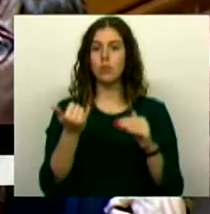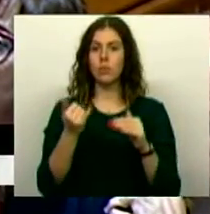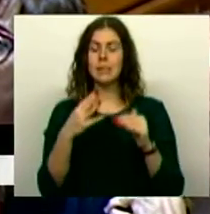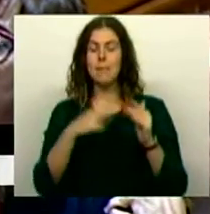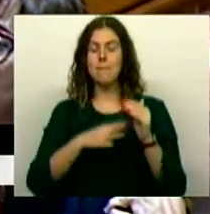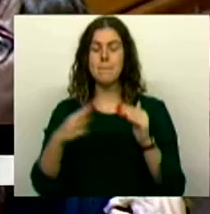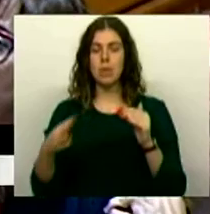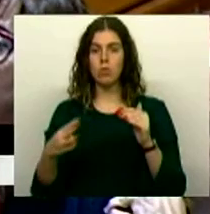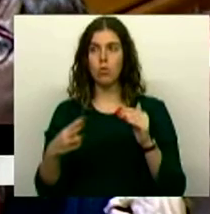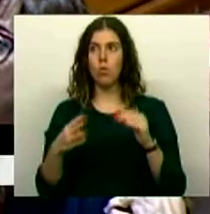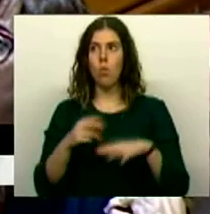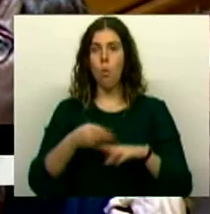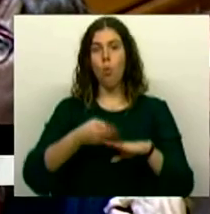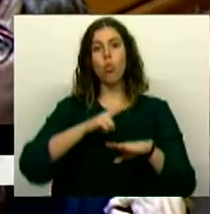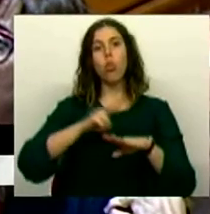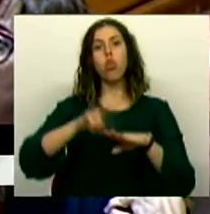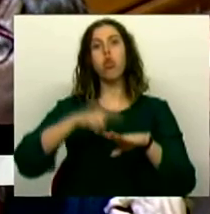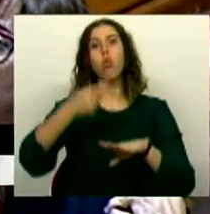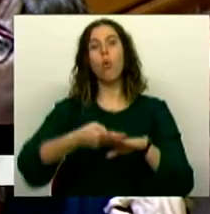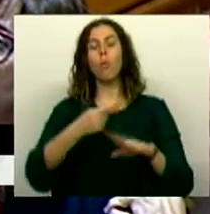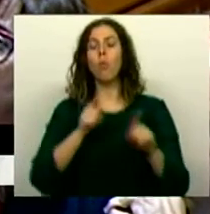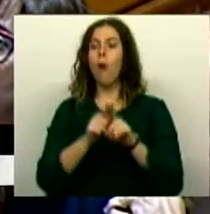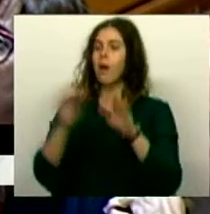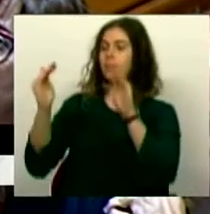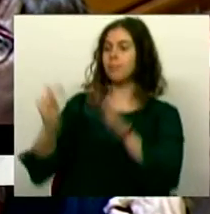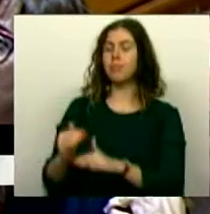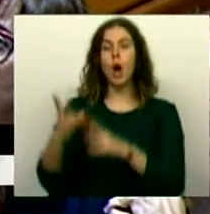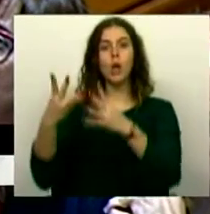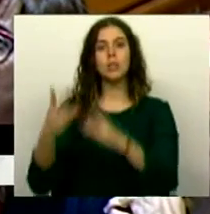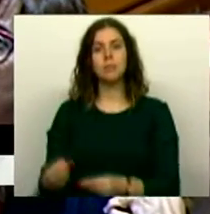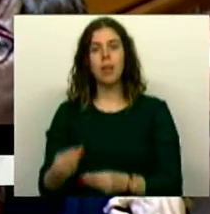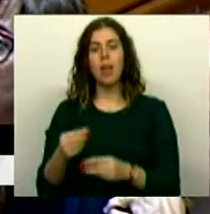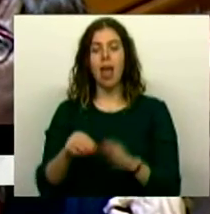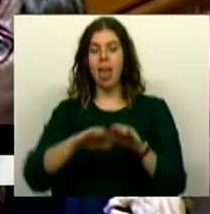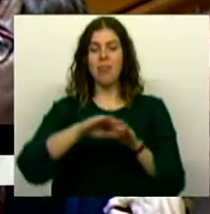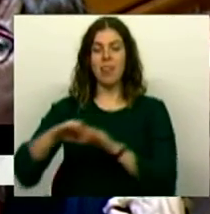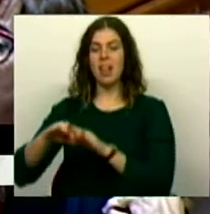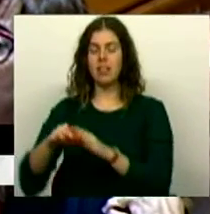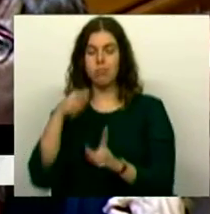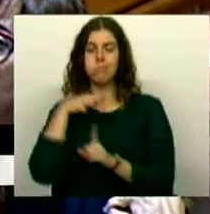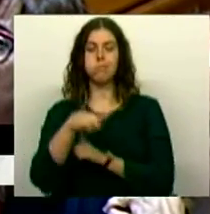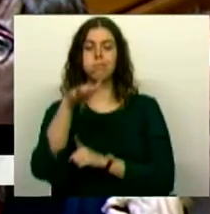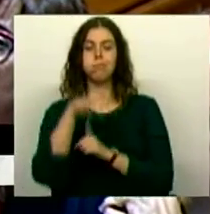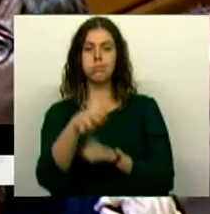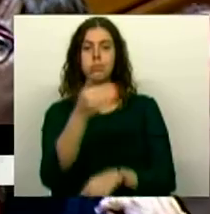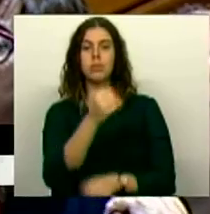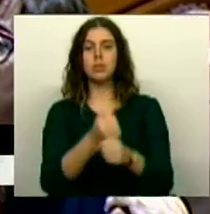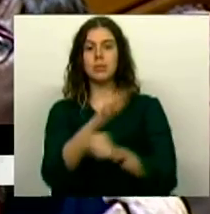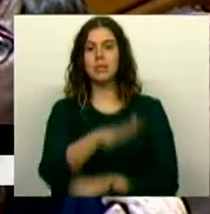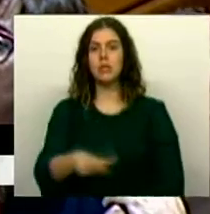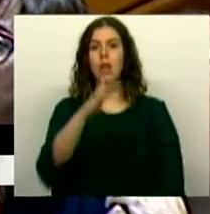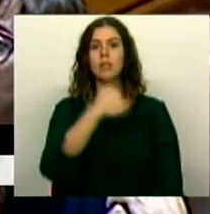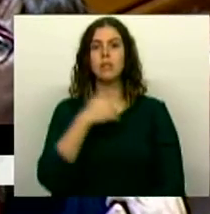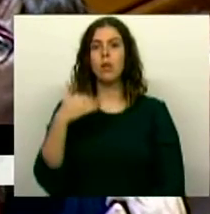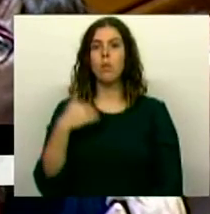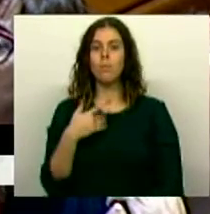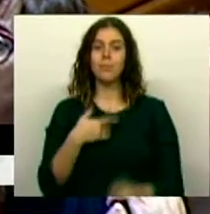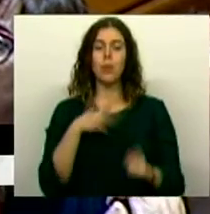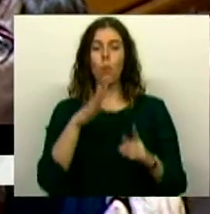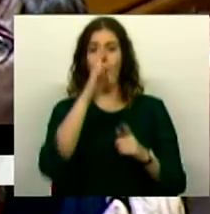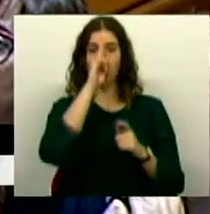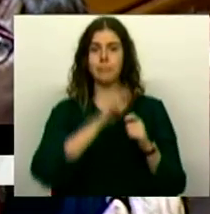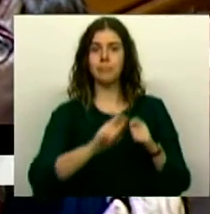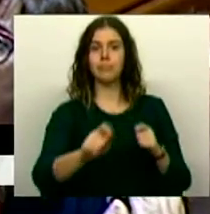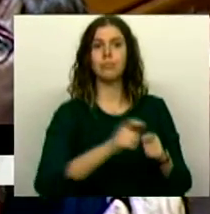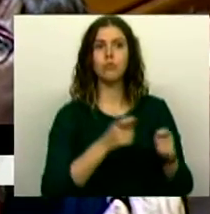milhões, mais do dobro da quebra orçamental que a direita infligiu ao Serviço Nacional de Saúde durante a sua